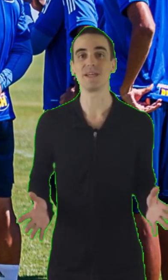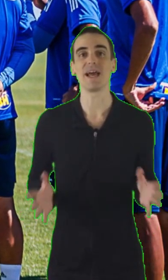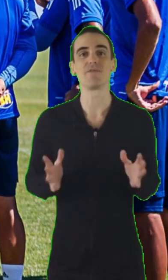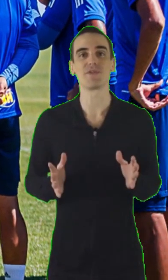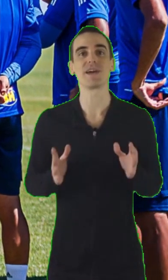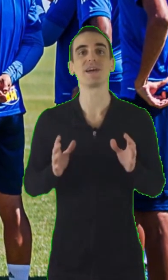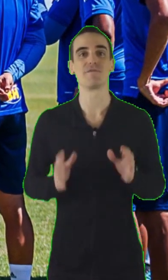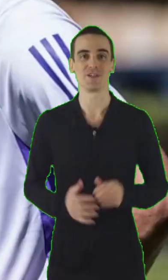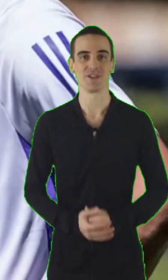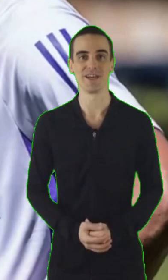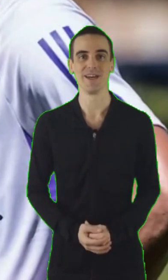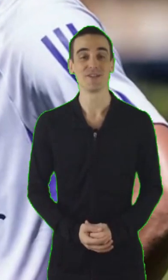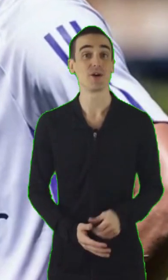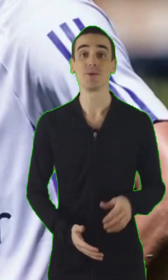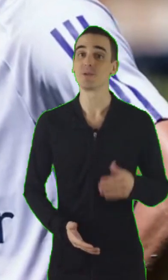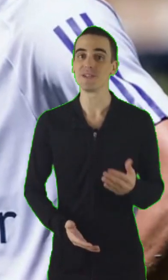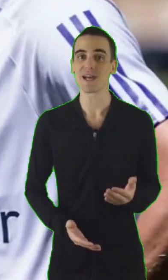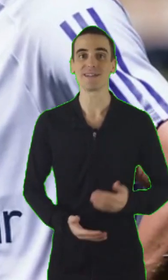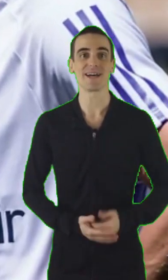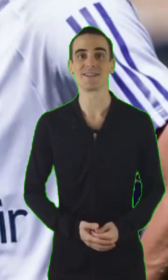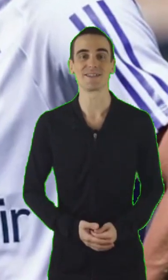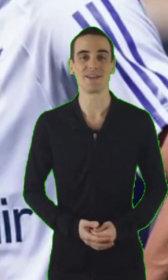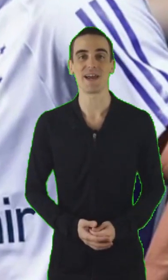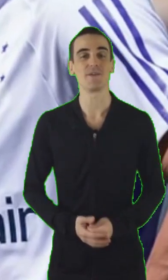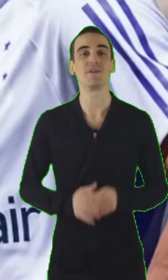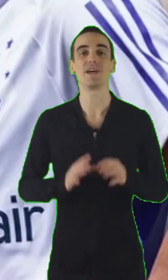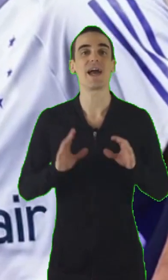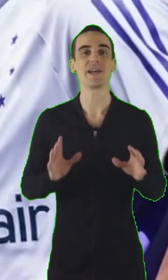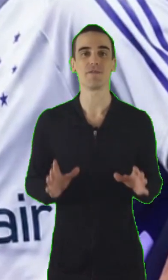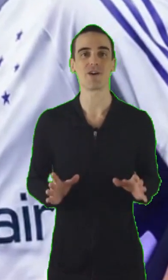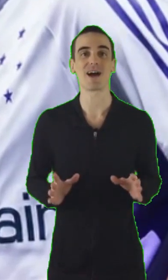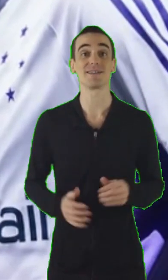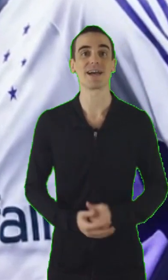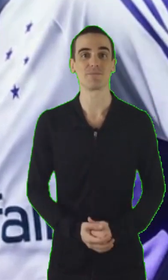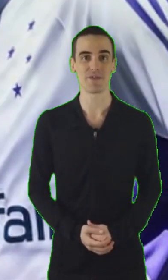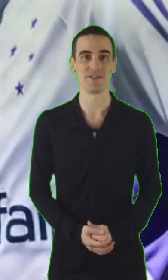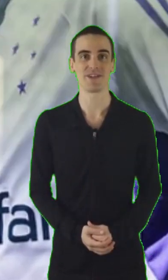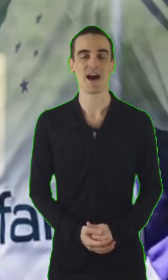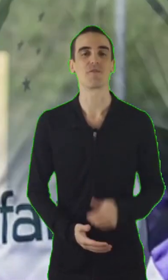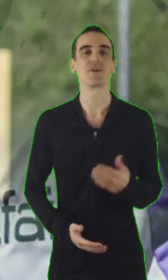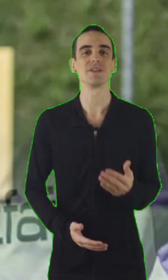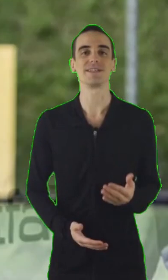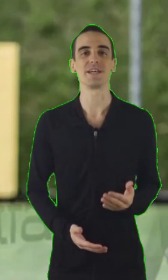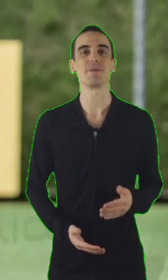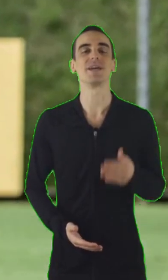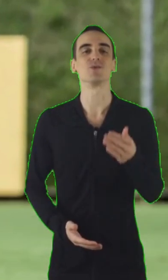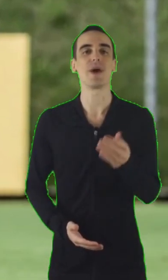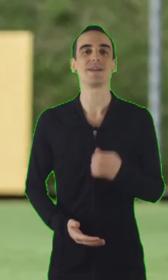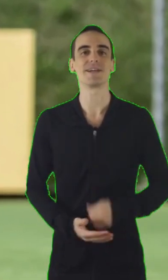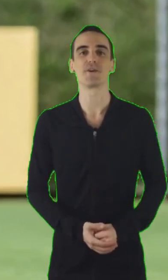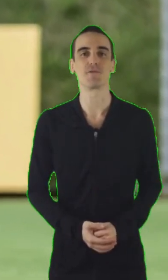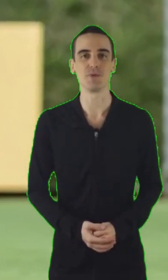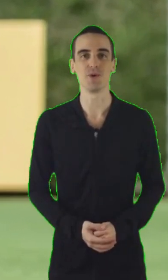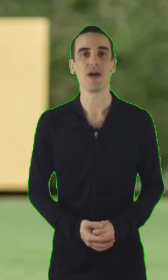está de volta o lateral esquerdo cai que também não deixa de ser um reforço na lista de relacionados justamente por conta dos